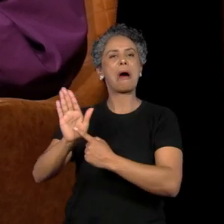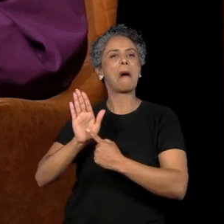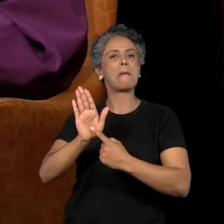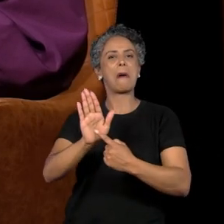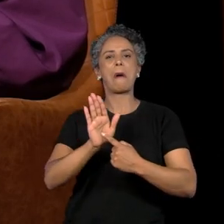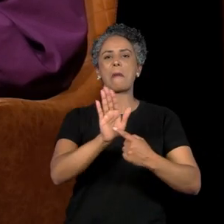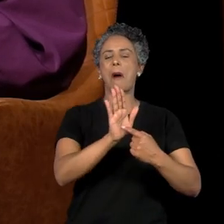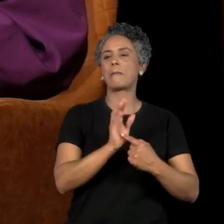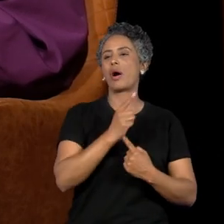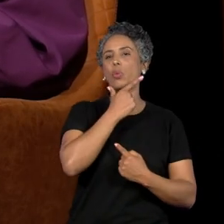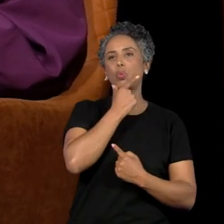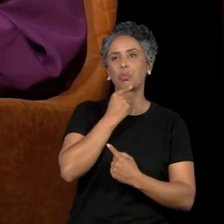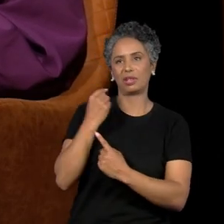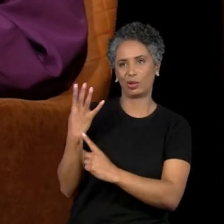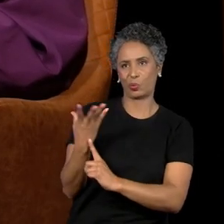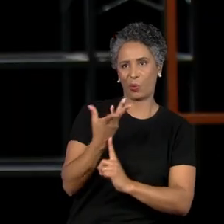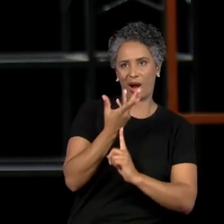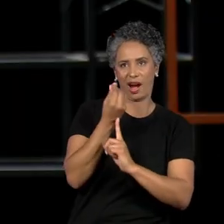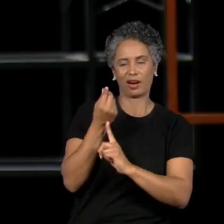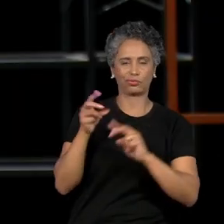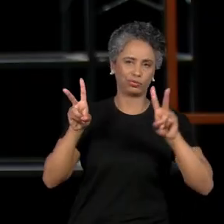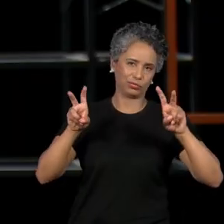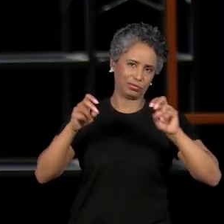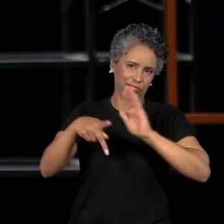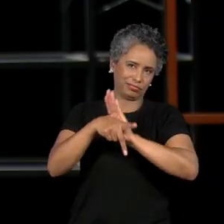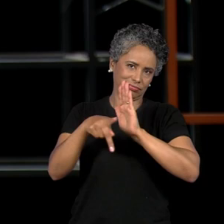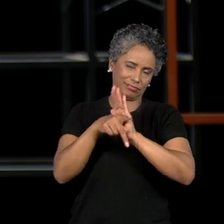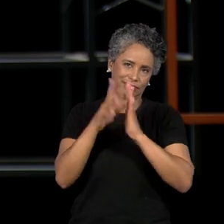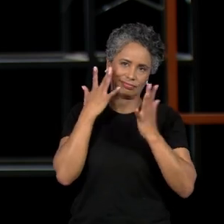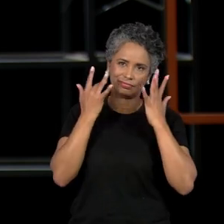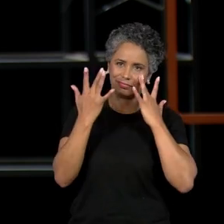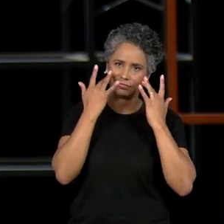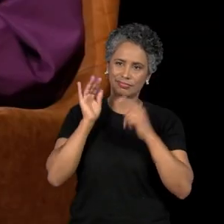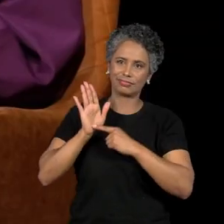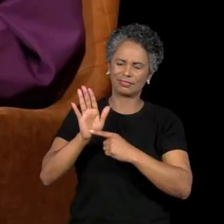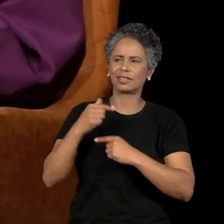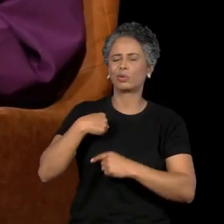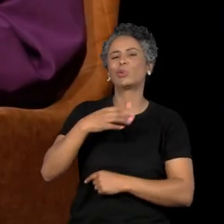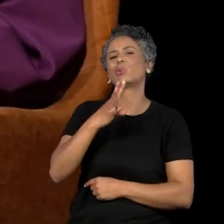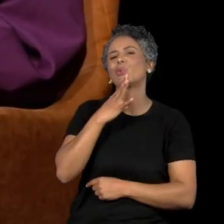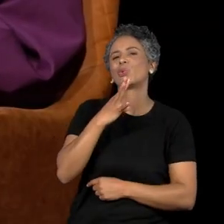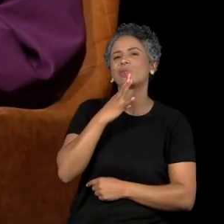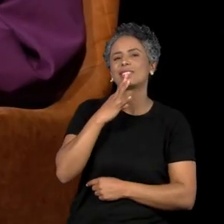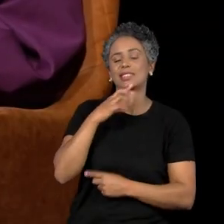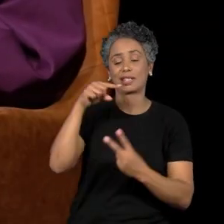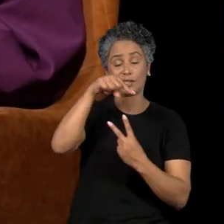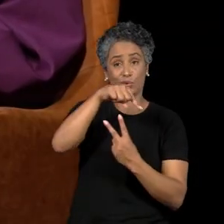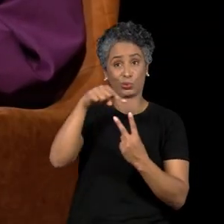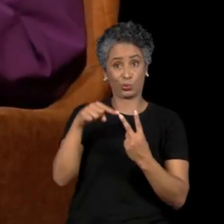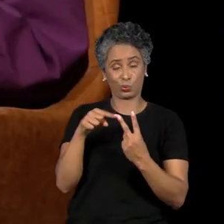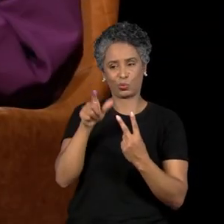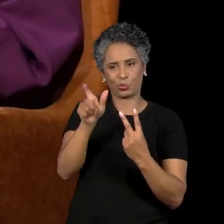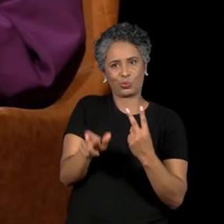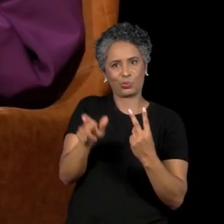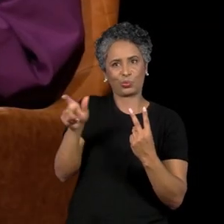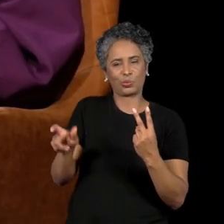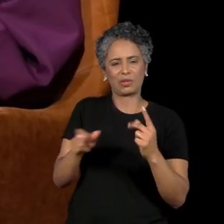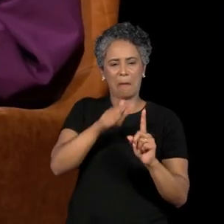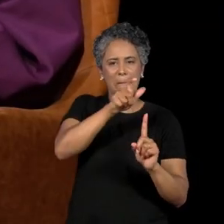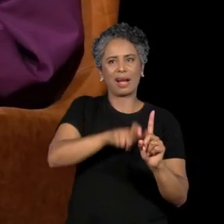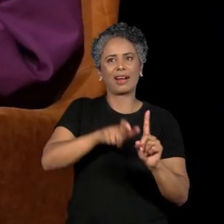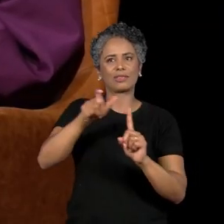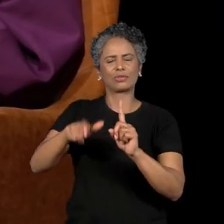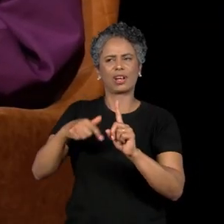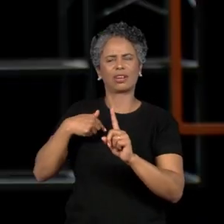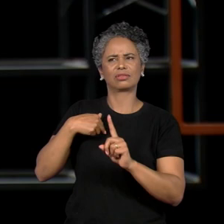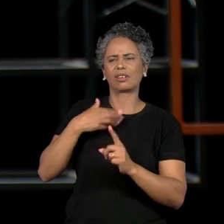eu participava. E foi no próprio teatro que eu conheci essas duas personagens que me chamou a atenção.